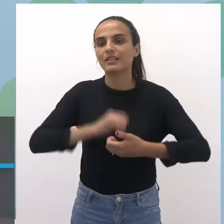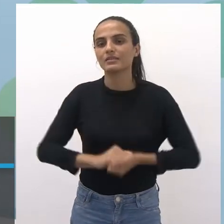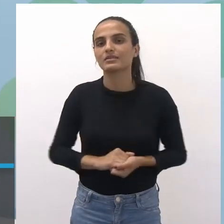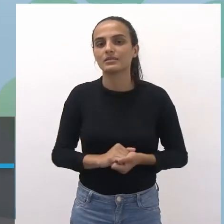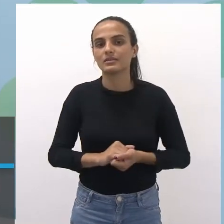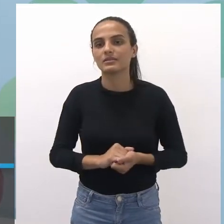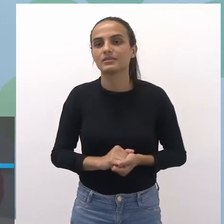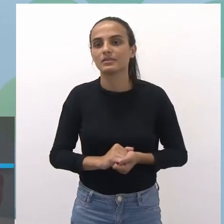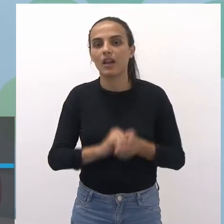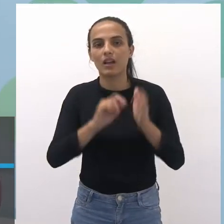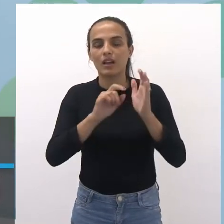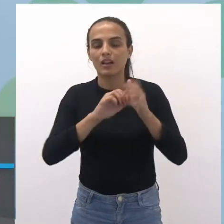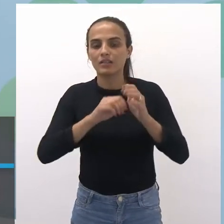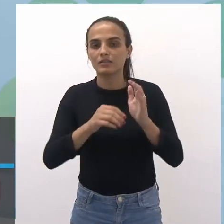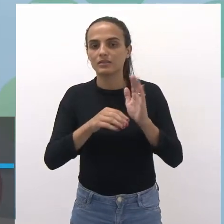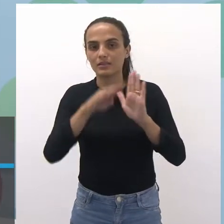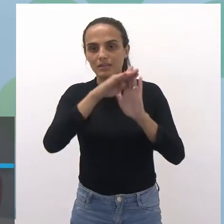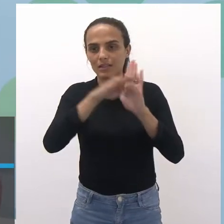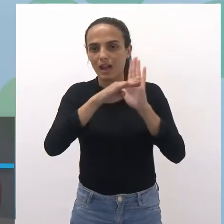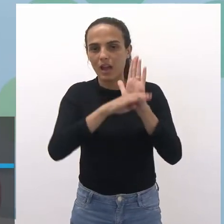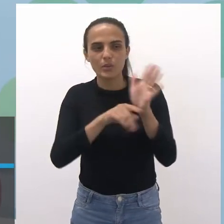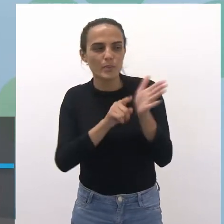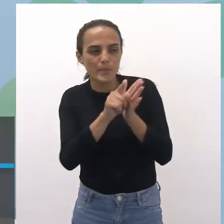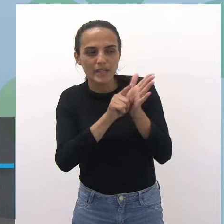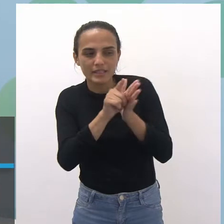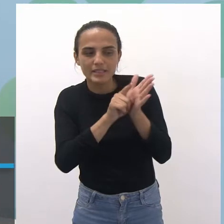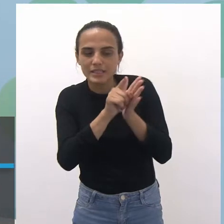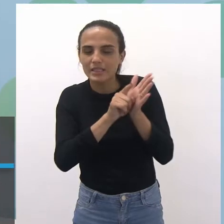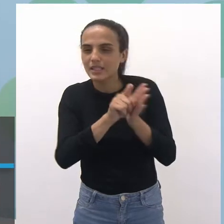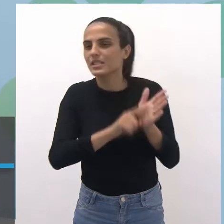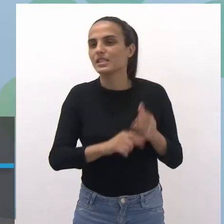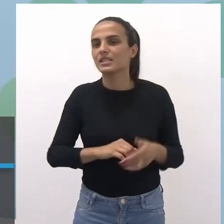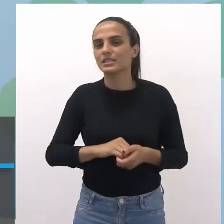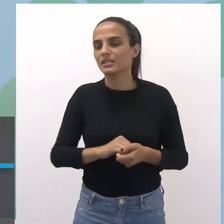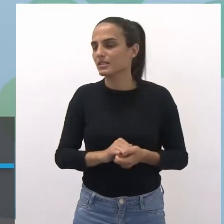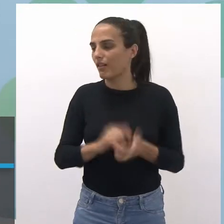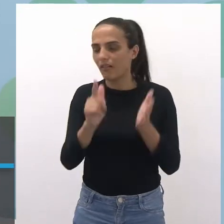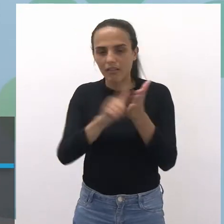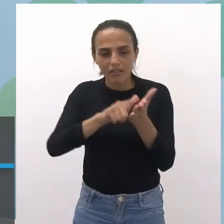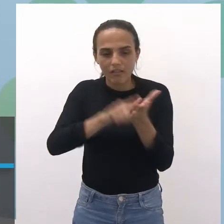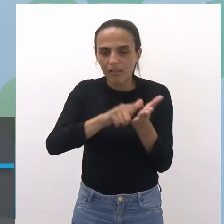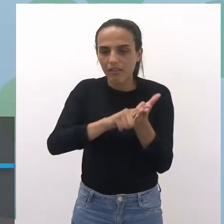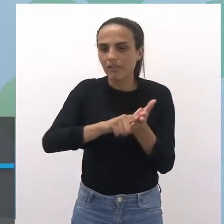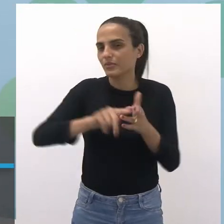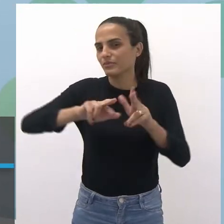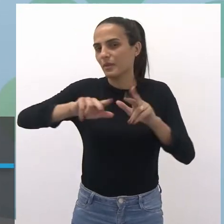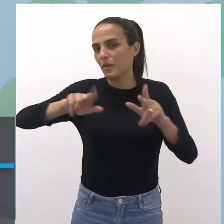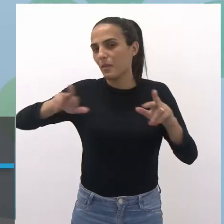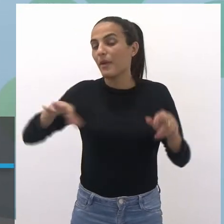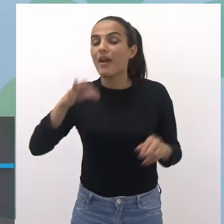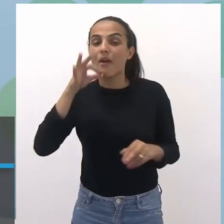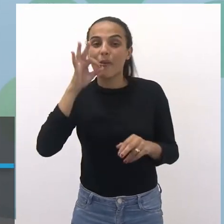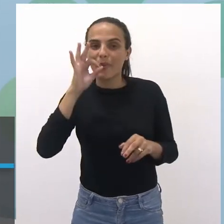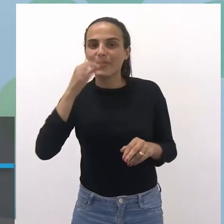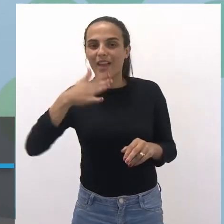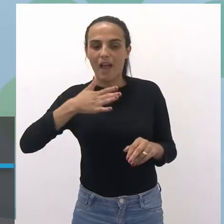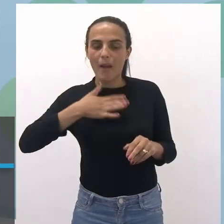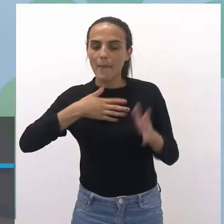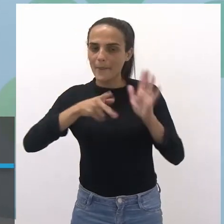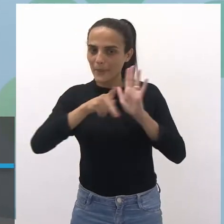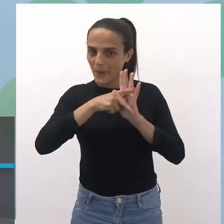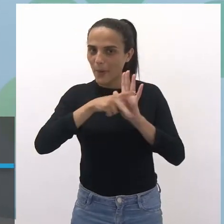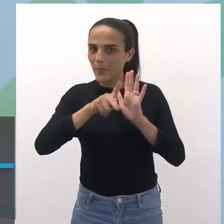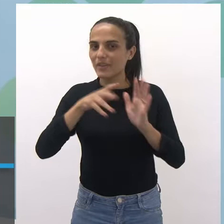dados estatísticos, pesquisas, artigos para fomentar a nossa opinião, a nossa